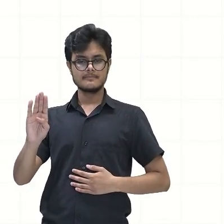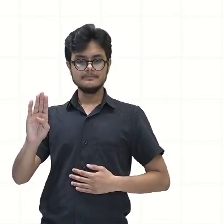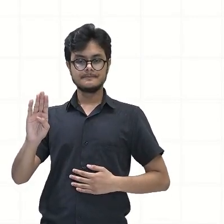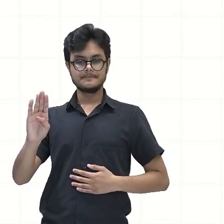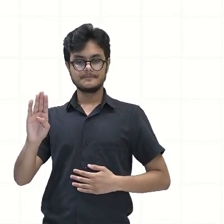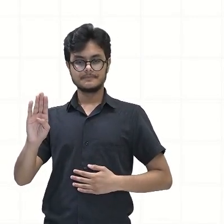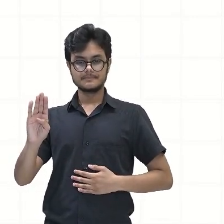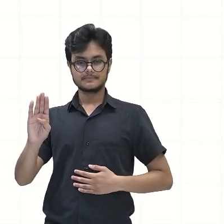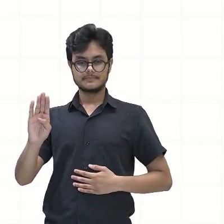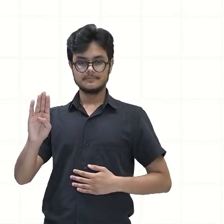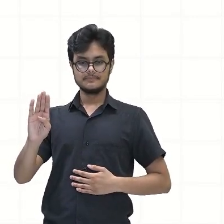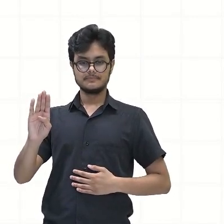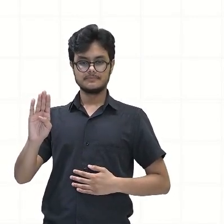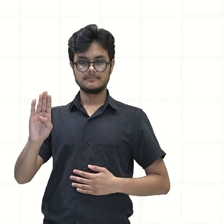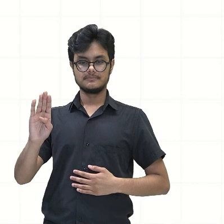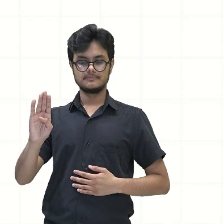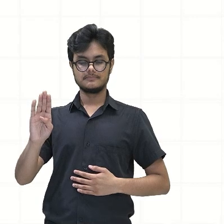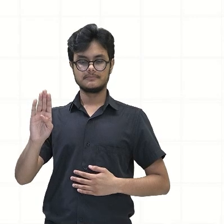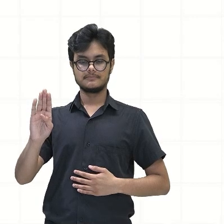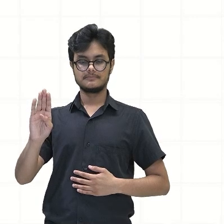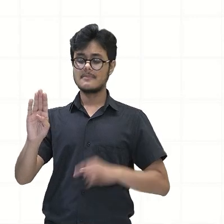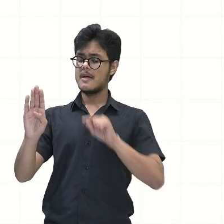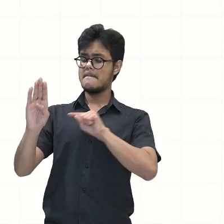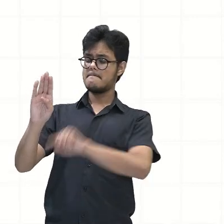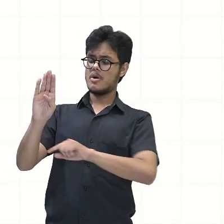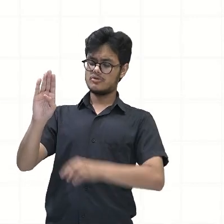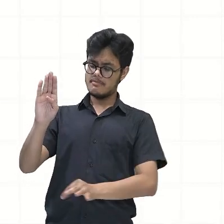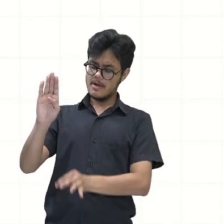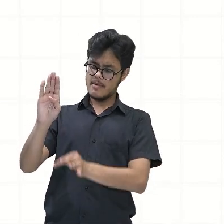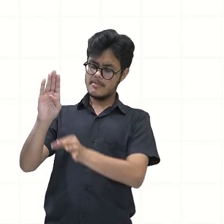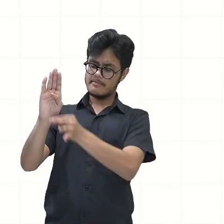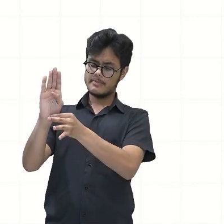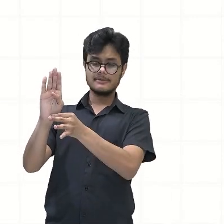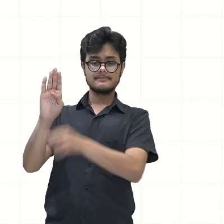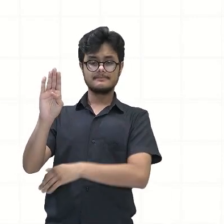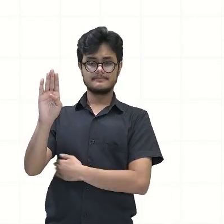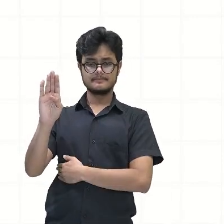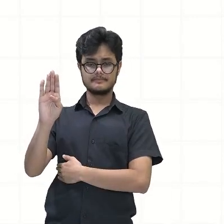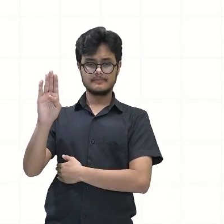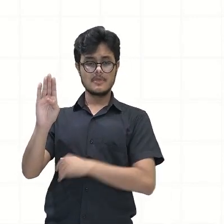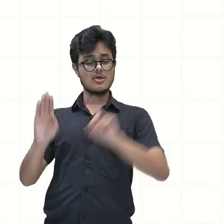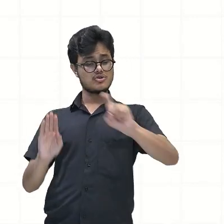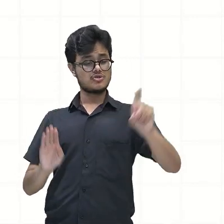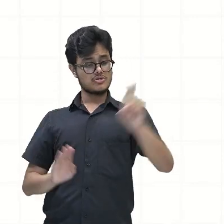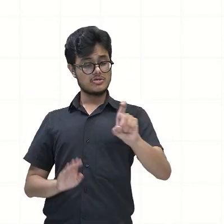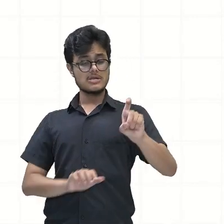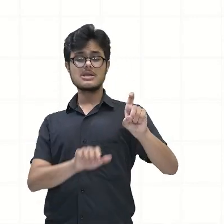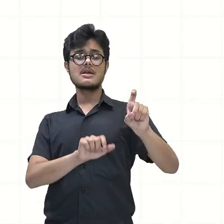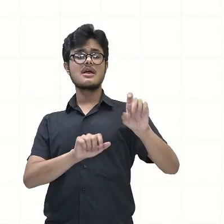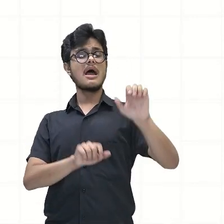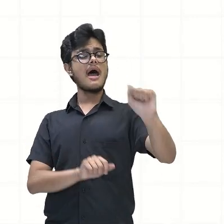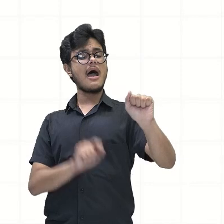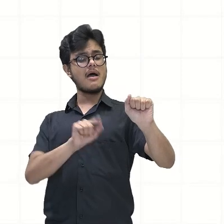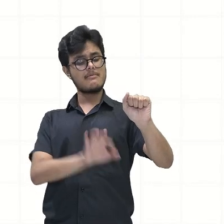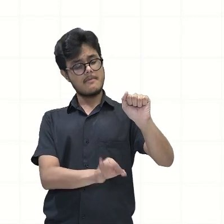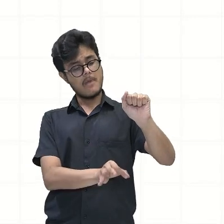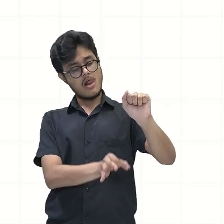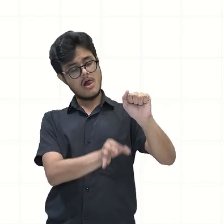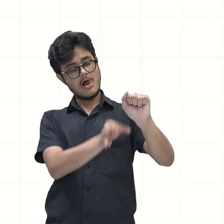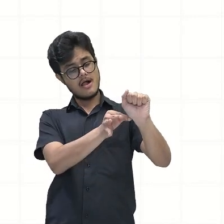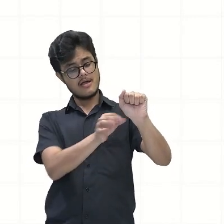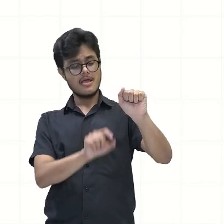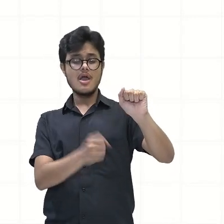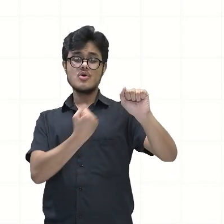B, né? E o x de A é o x dentro do ponto A. Então, só